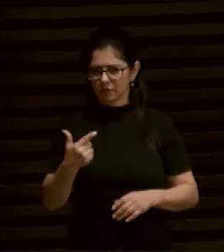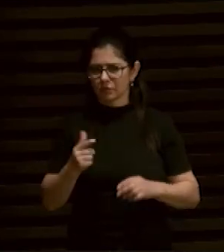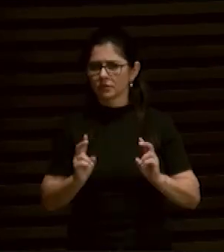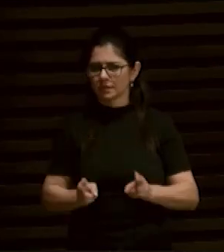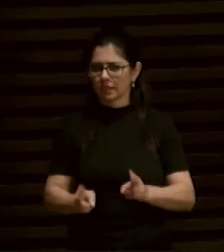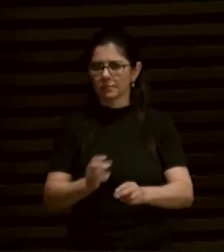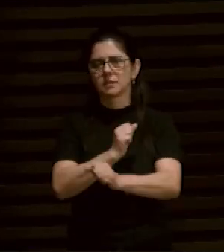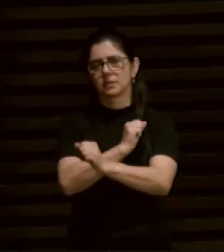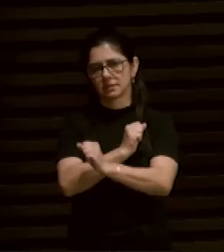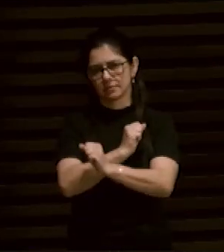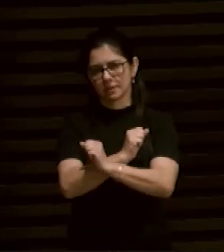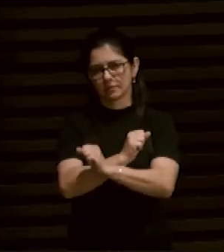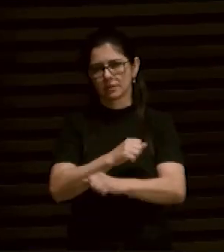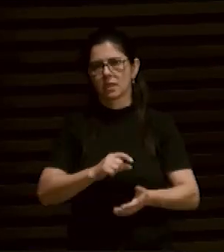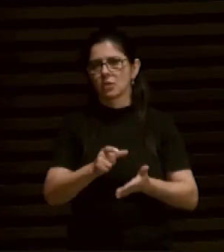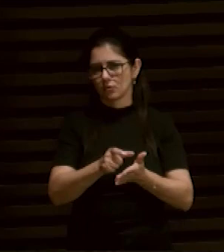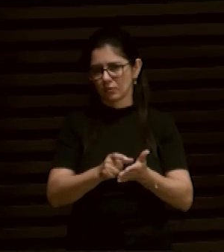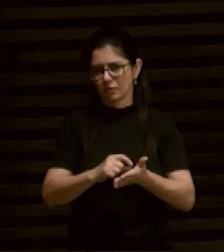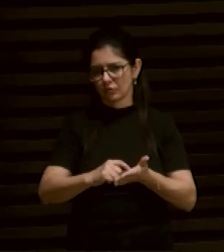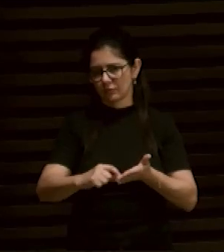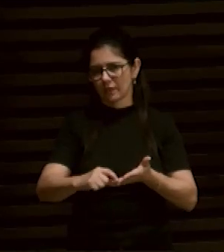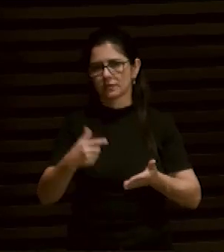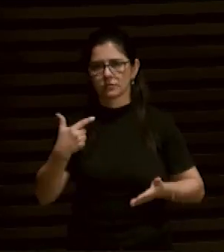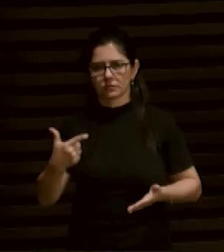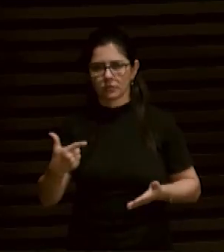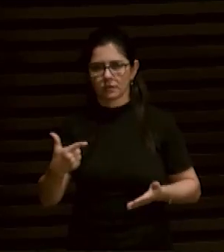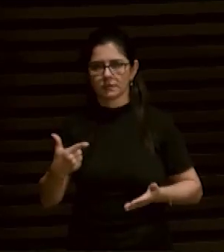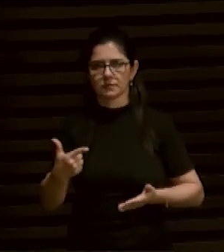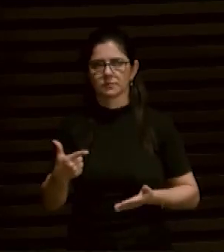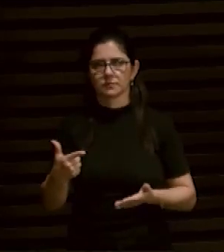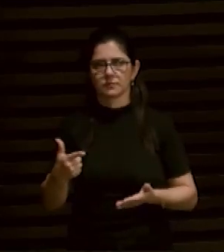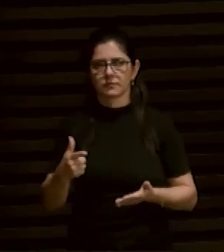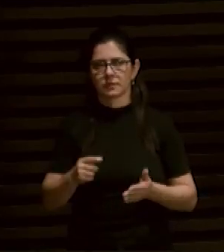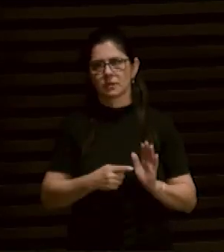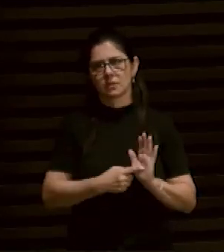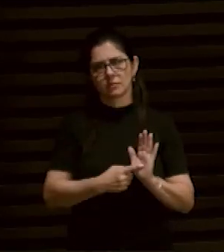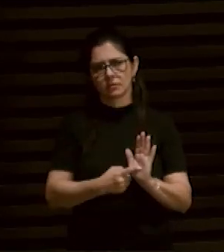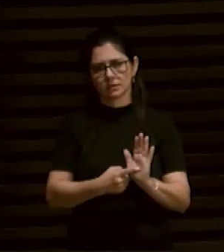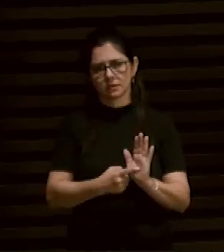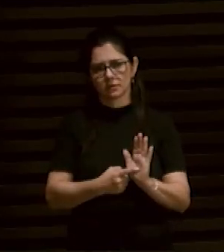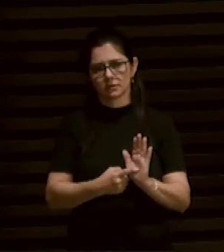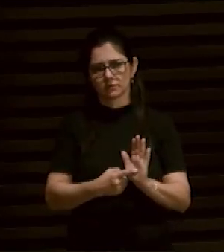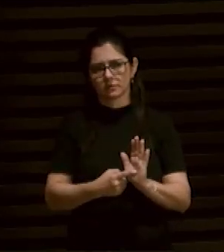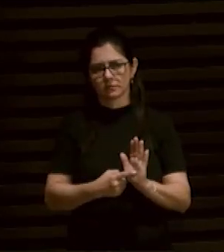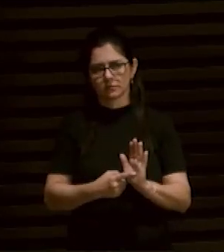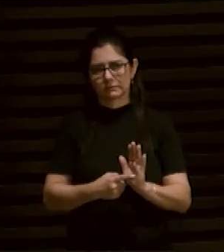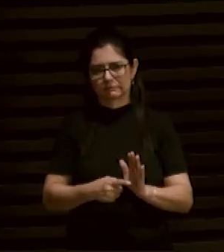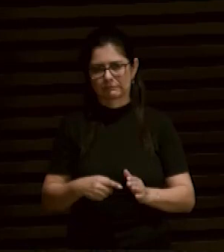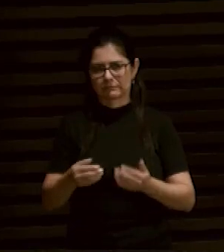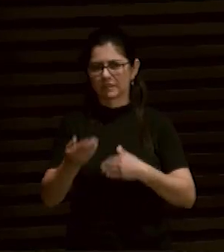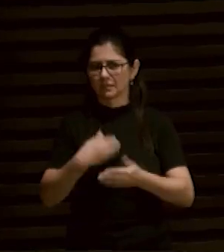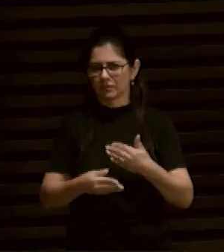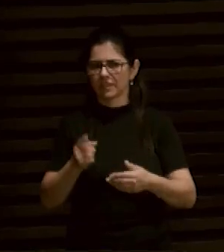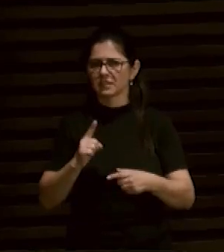No verso 2, temos aqui a ordem que ele deveria agora, no verso 2, que fala: dispõe-te, vai, grande cidade de Nínive, e proclama contra ela